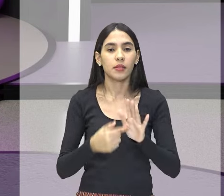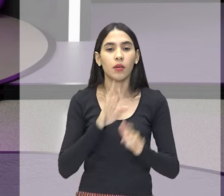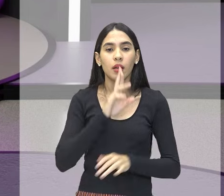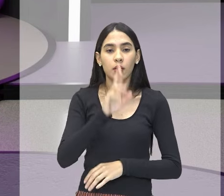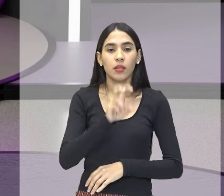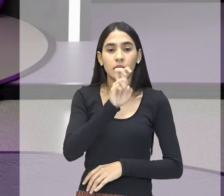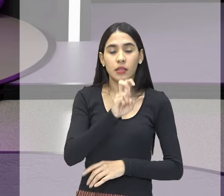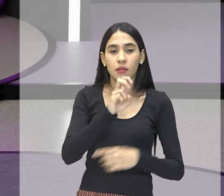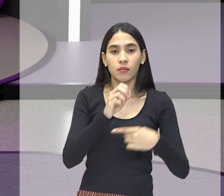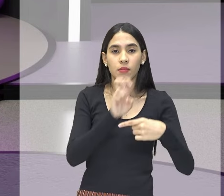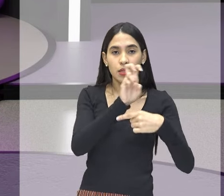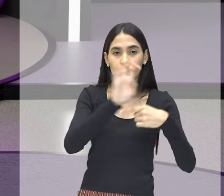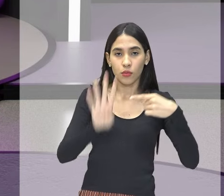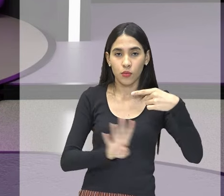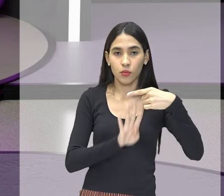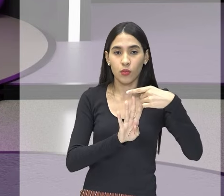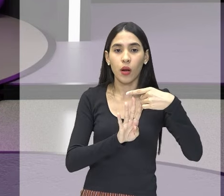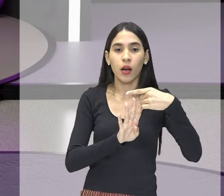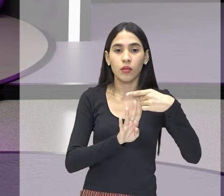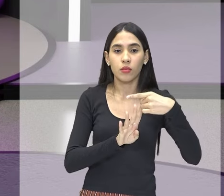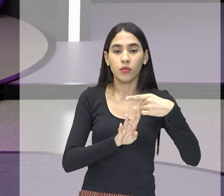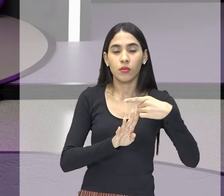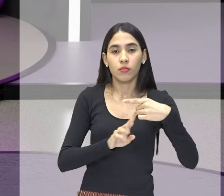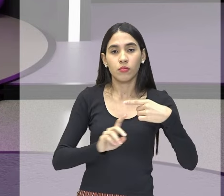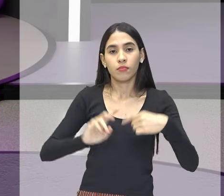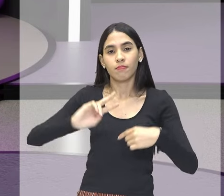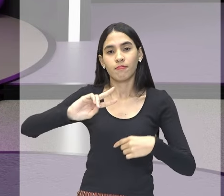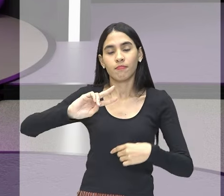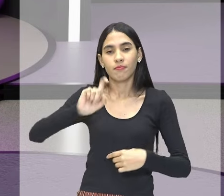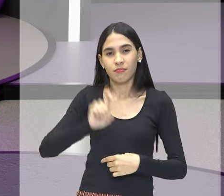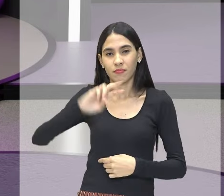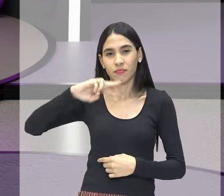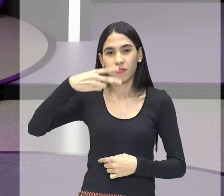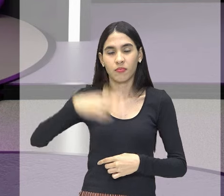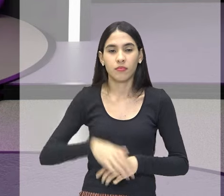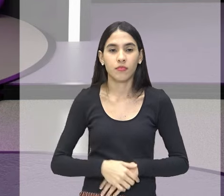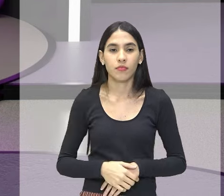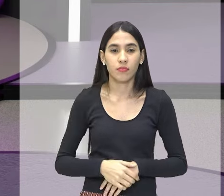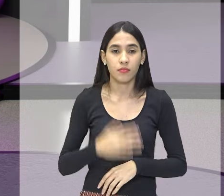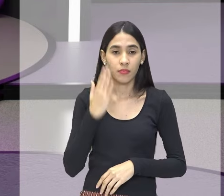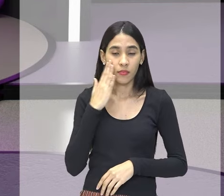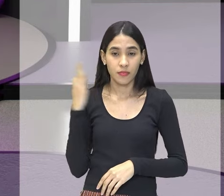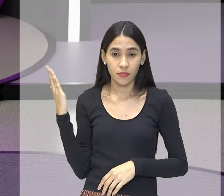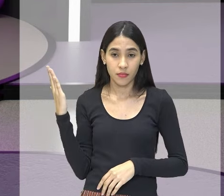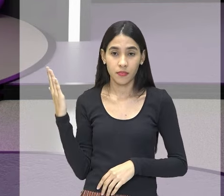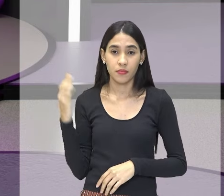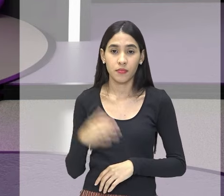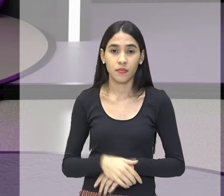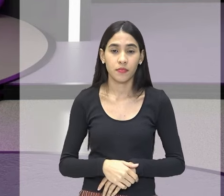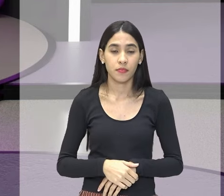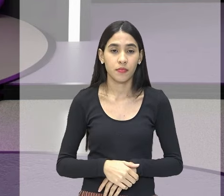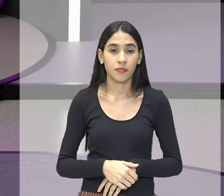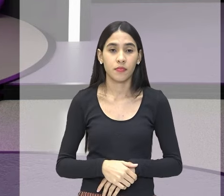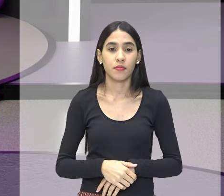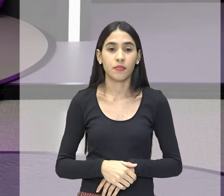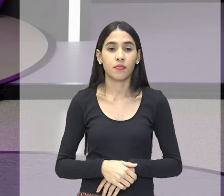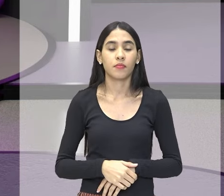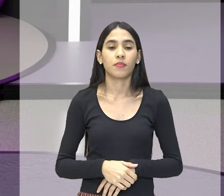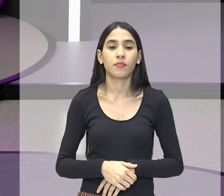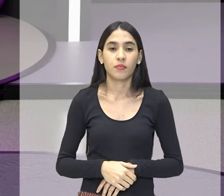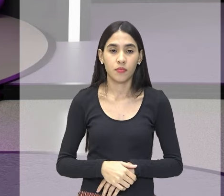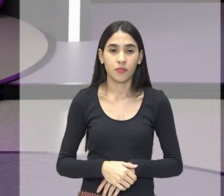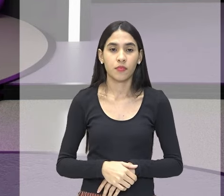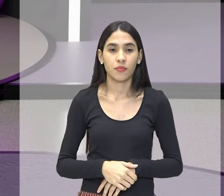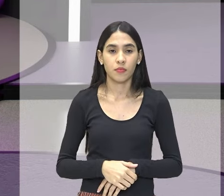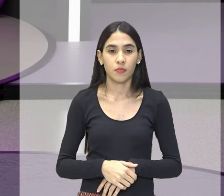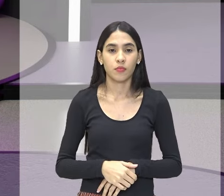4, x ao quadrado. Vamos então agora à segunda observação, aproveite para tomar nota. Produto de